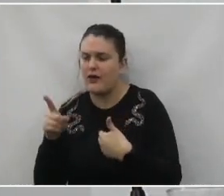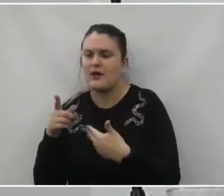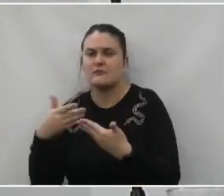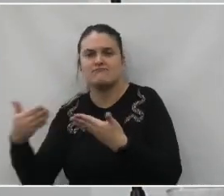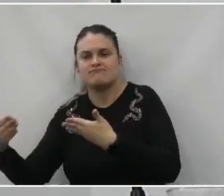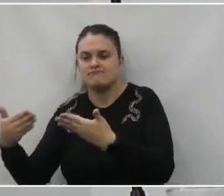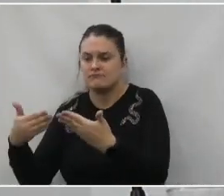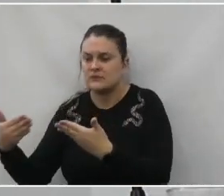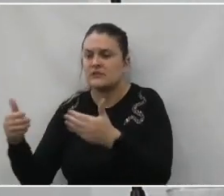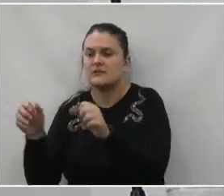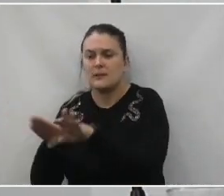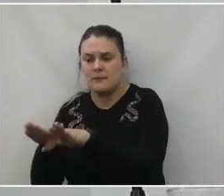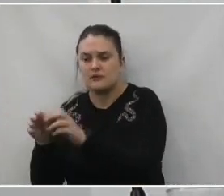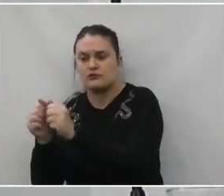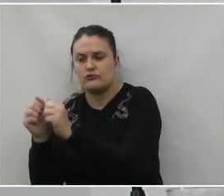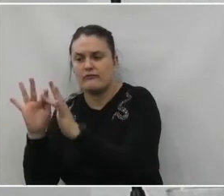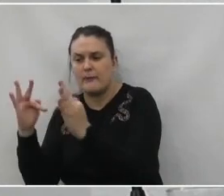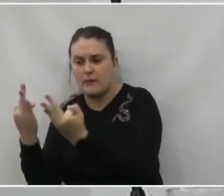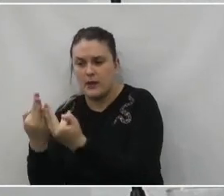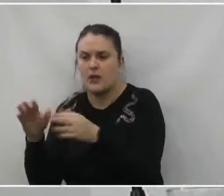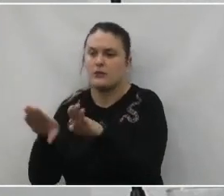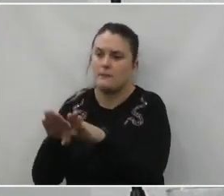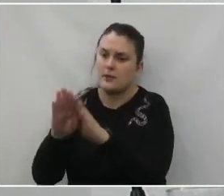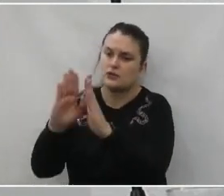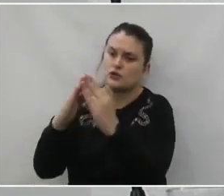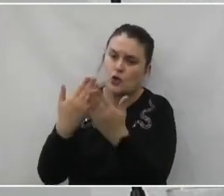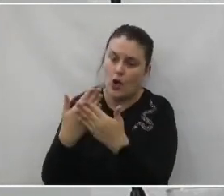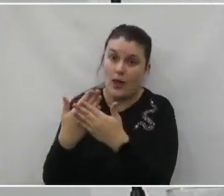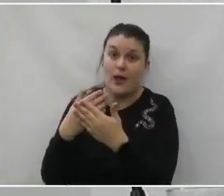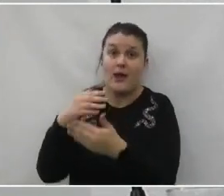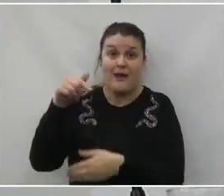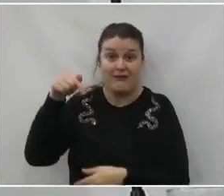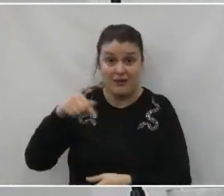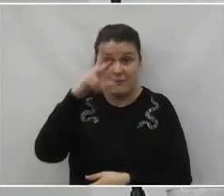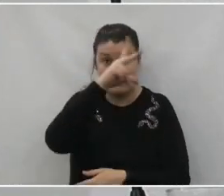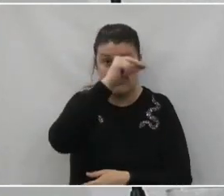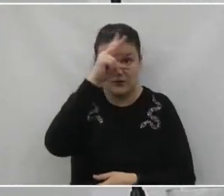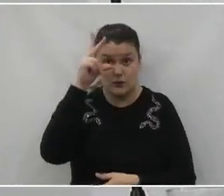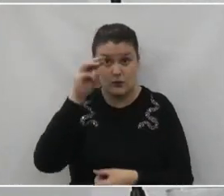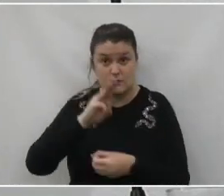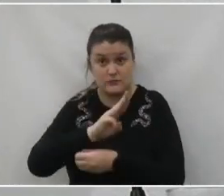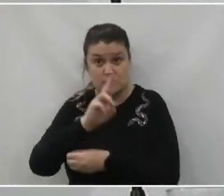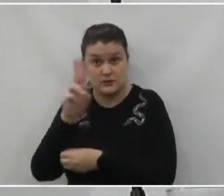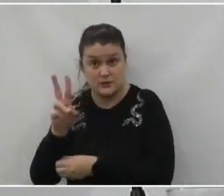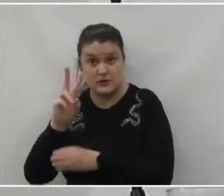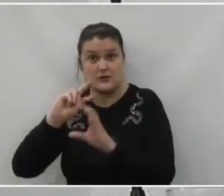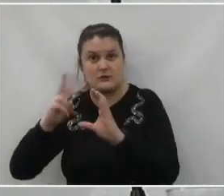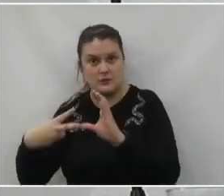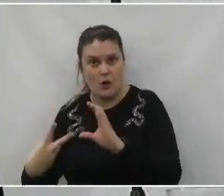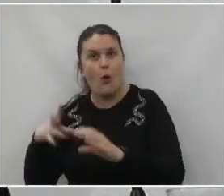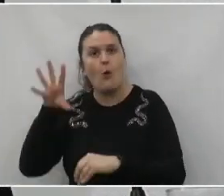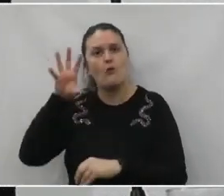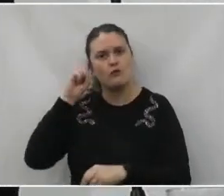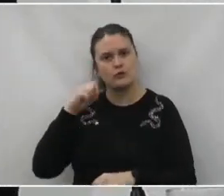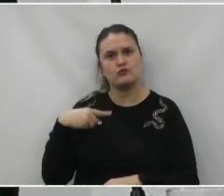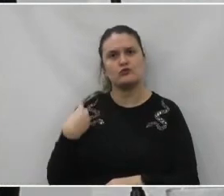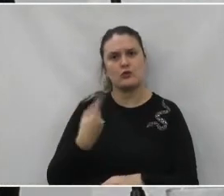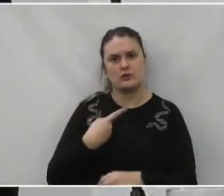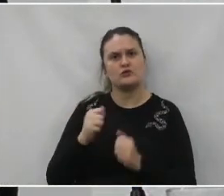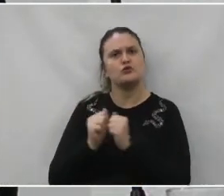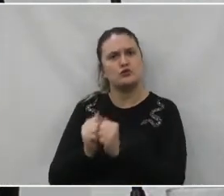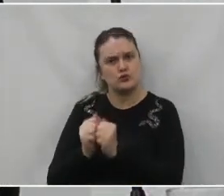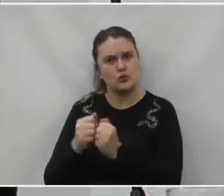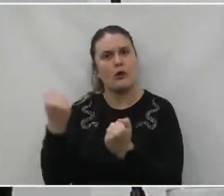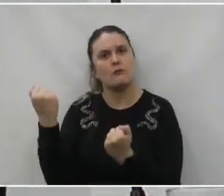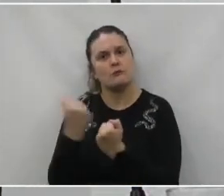paralelamente o núcleo familiar e escolar. A Prefeitura de União da Vitória, junto à Câmara de Vereadores, nos ouviram e estão conosco